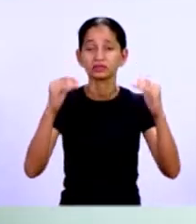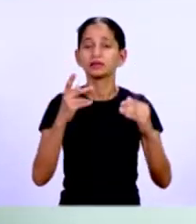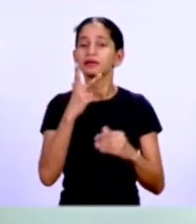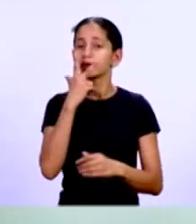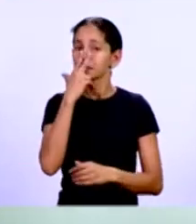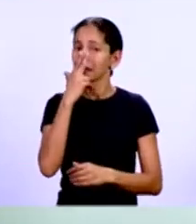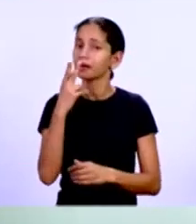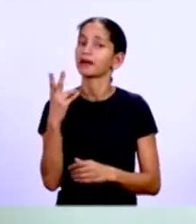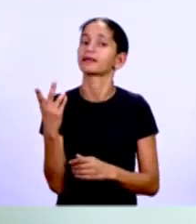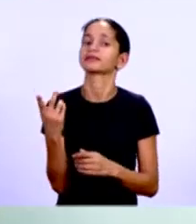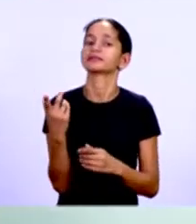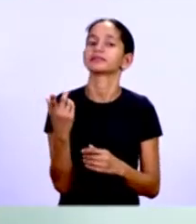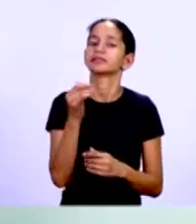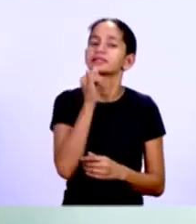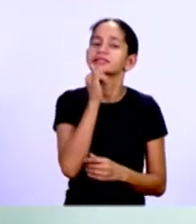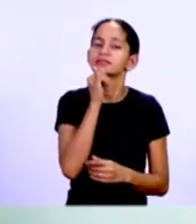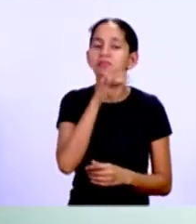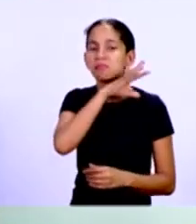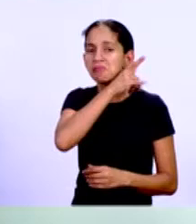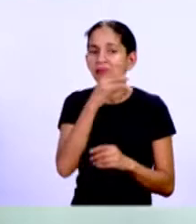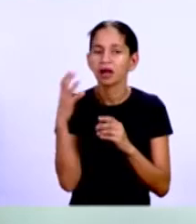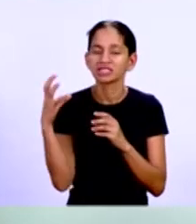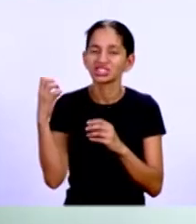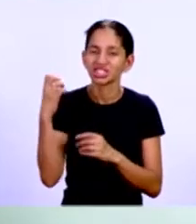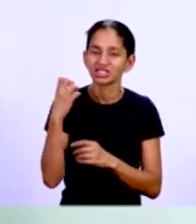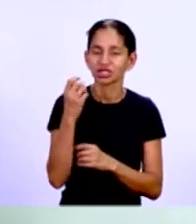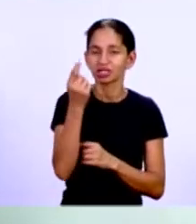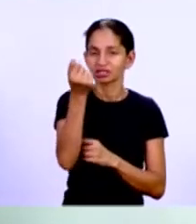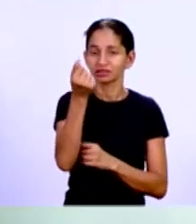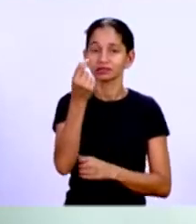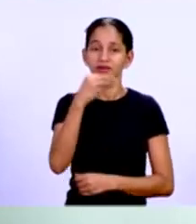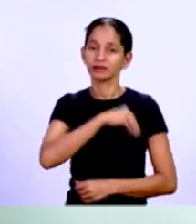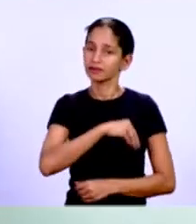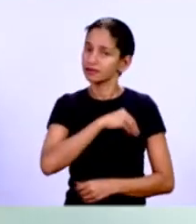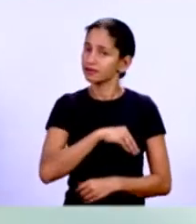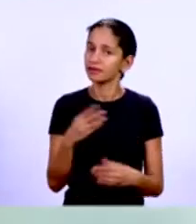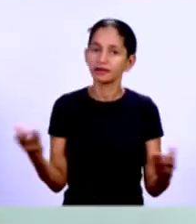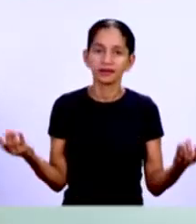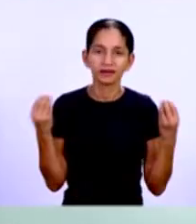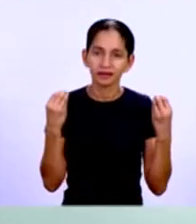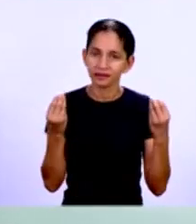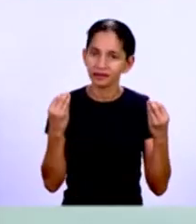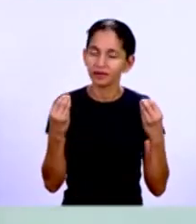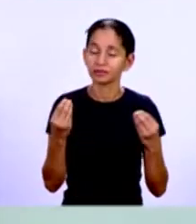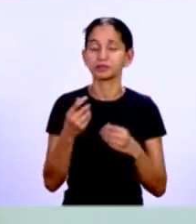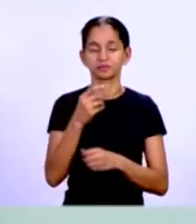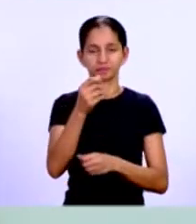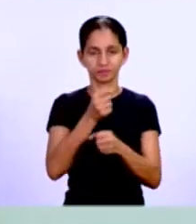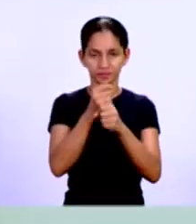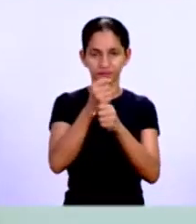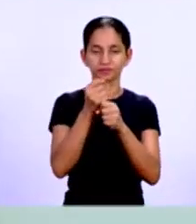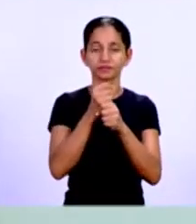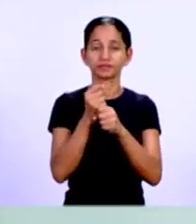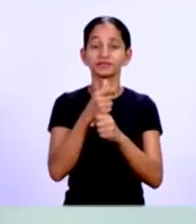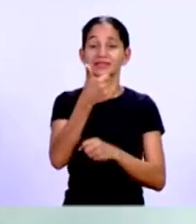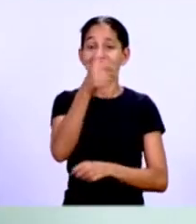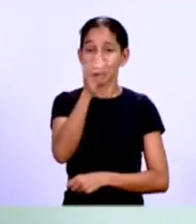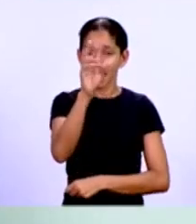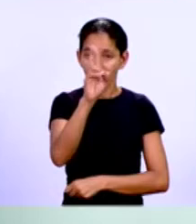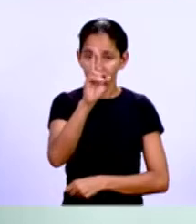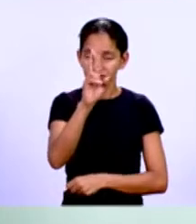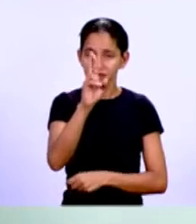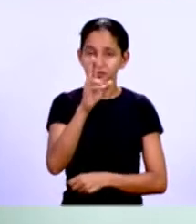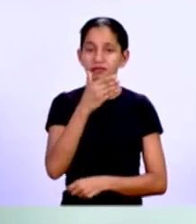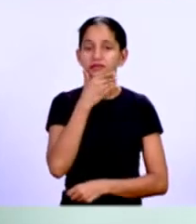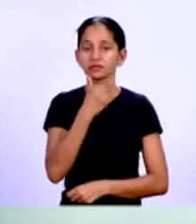bichinho comendo teu dinheiro. Se você tem aí 20% de inflação dentro de um ano, é como se no começo do ano você tivesse uma nota inteira de R$10 e no final do ano